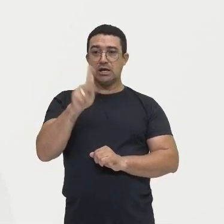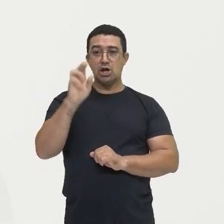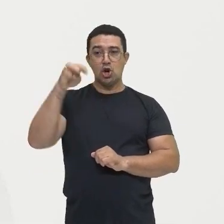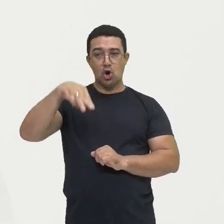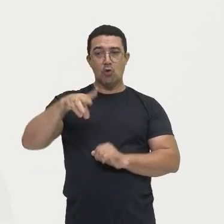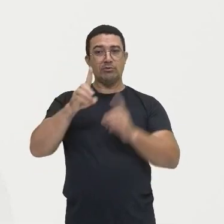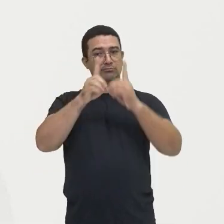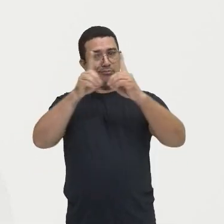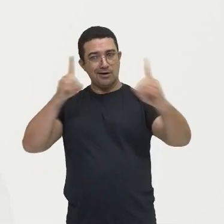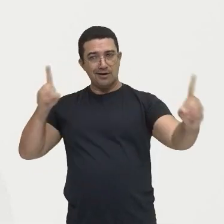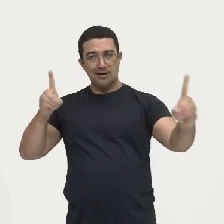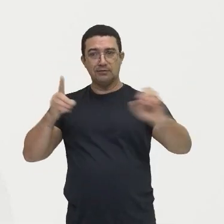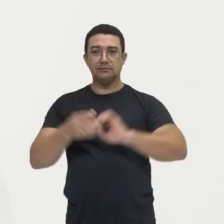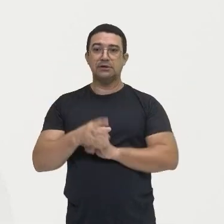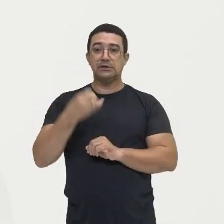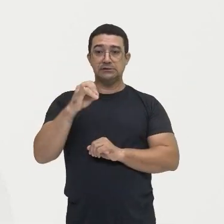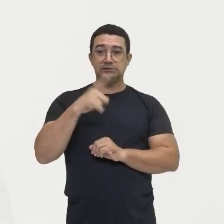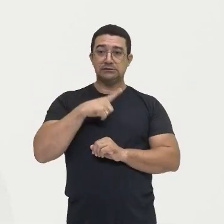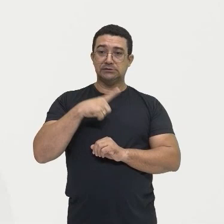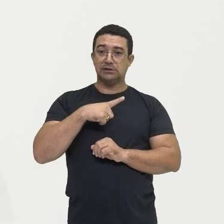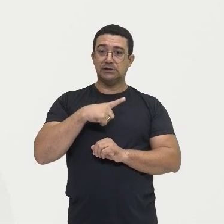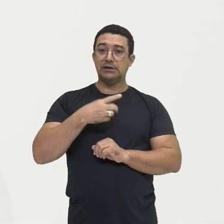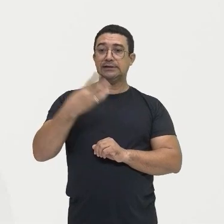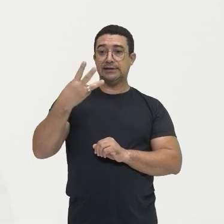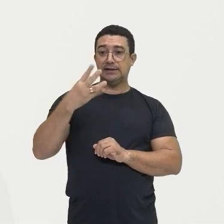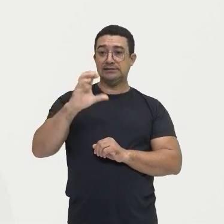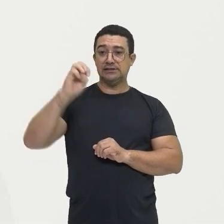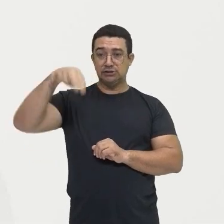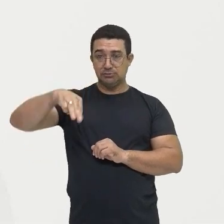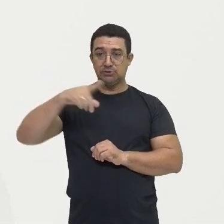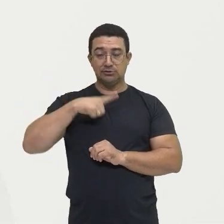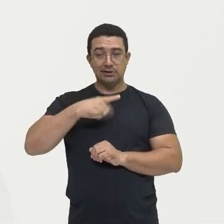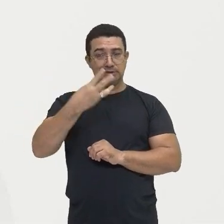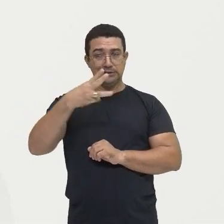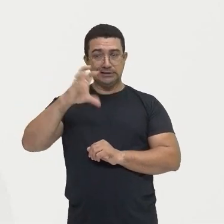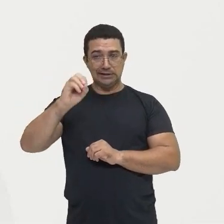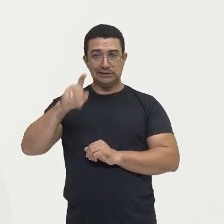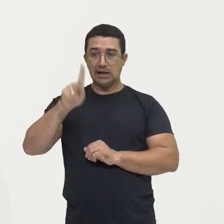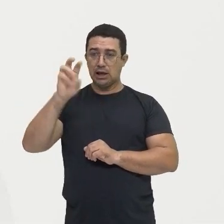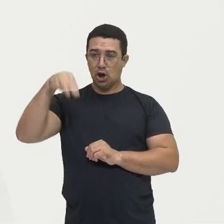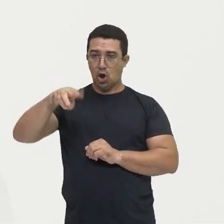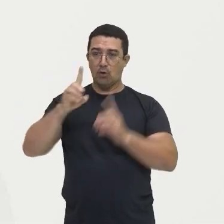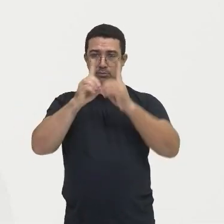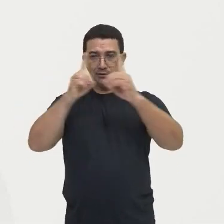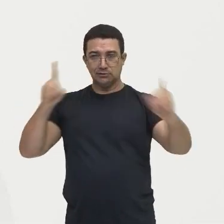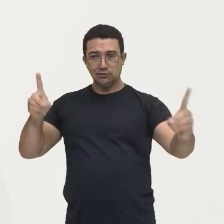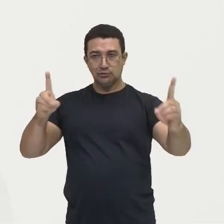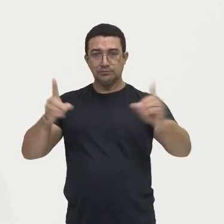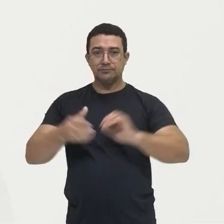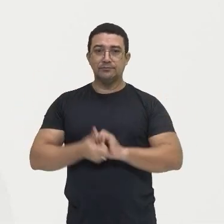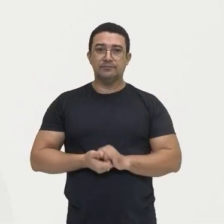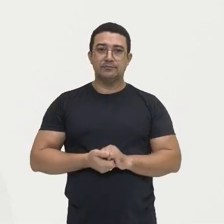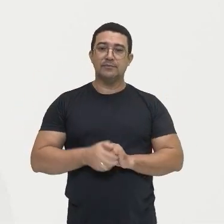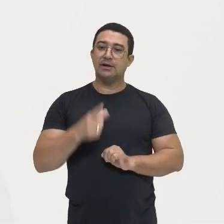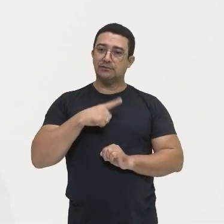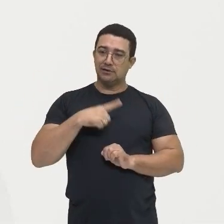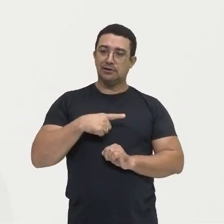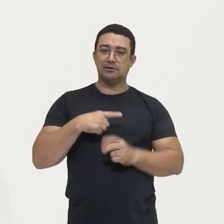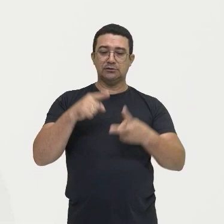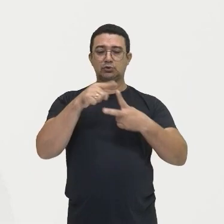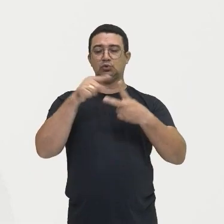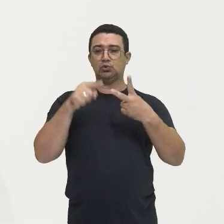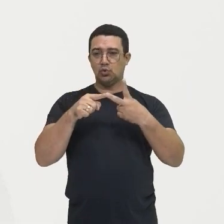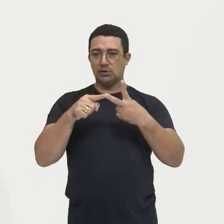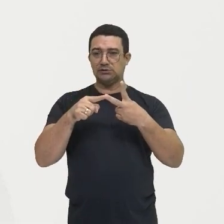centímetros, professor, eu vou ter 30 quilômetros. Tudo bem? Dessa forma, nós temos as duas escalas,